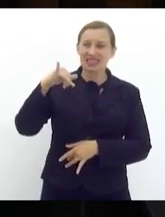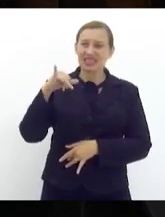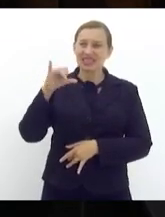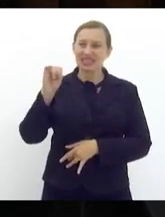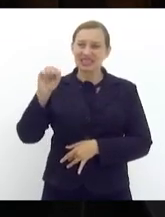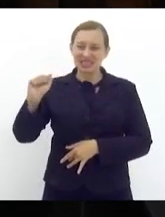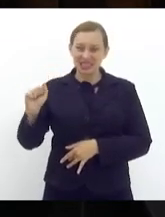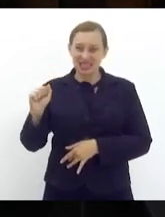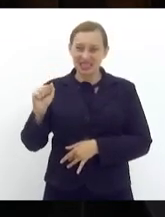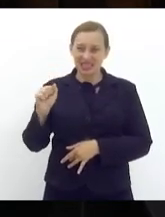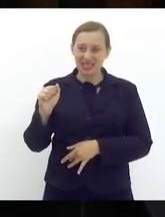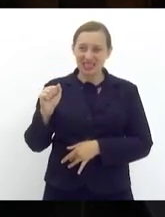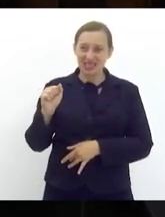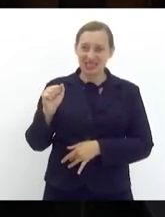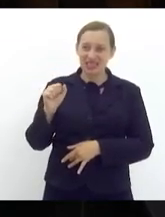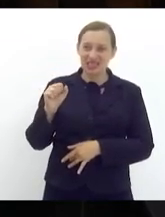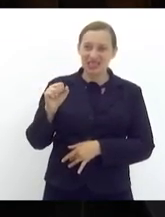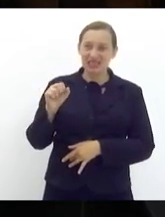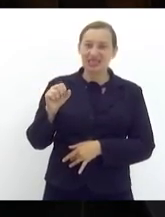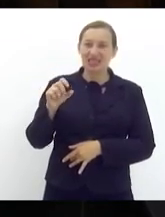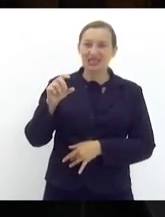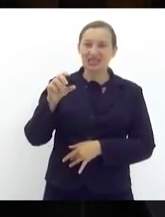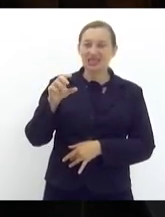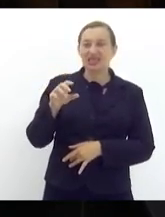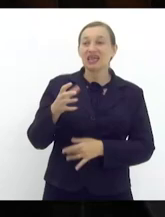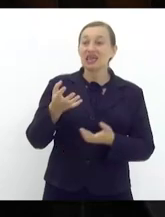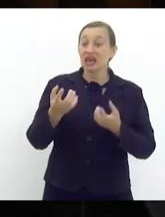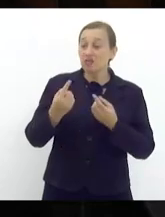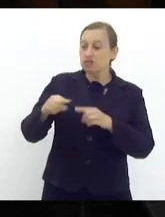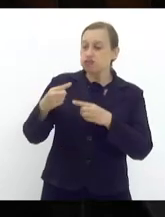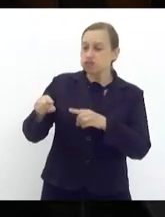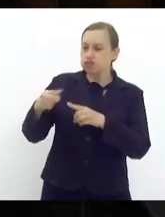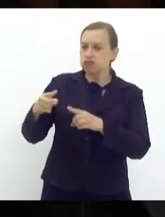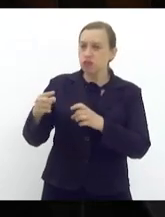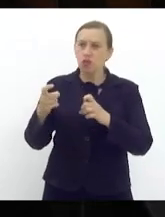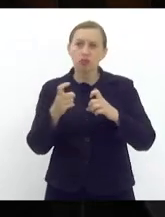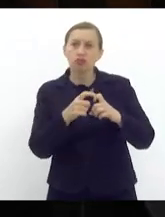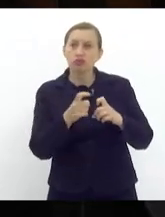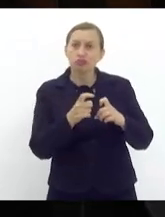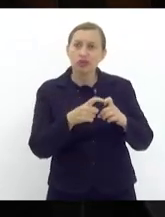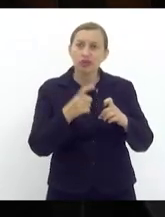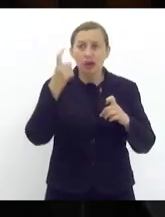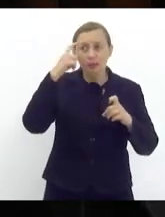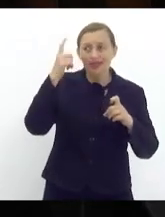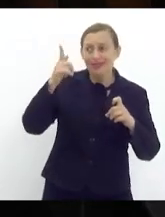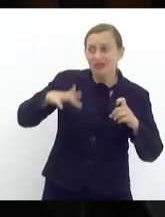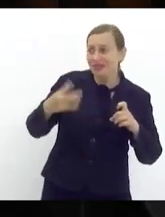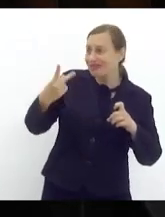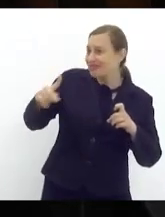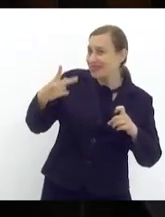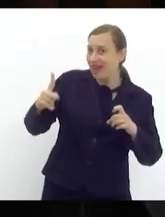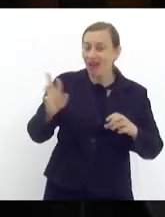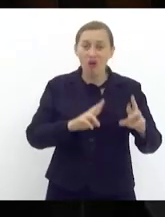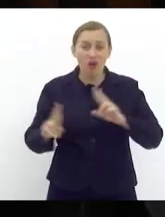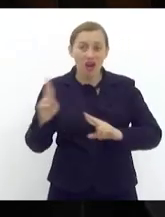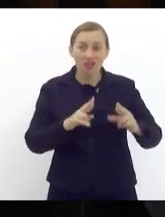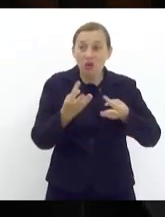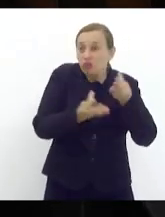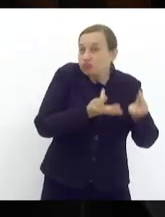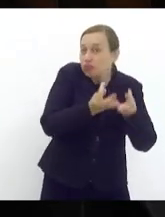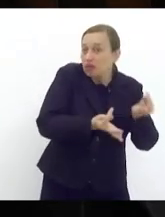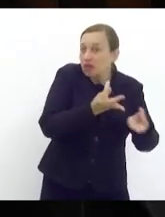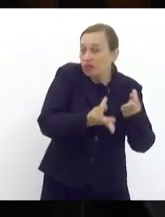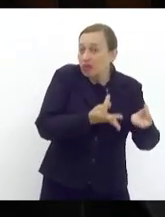Trindade, que quer perseguir os médicos que, porventura, pensem diferente a ela com relação ao